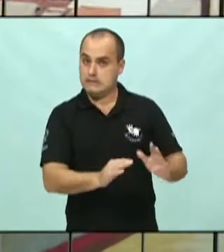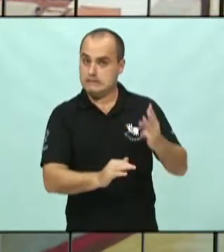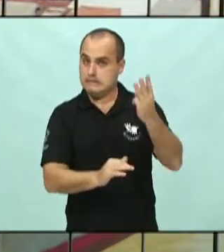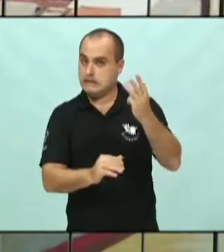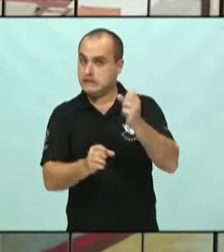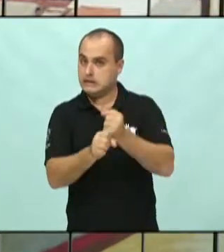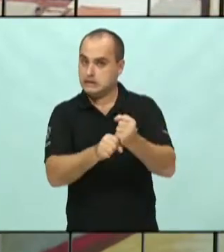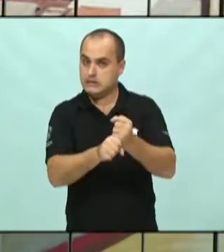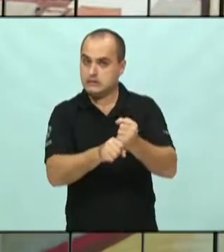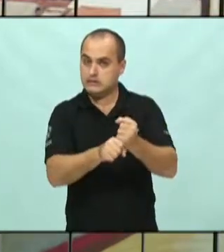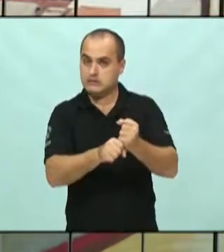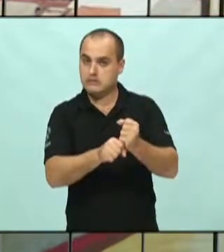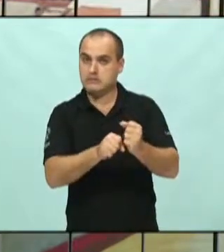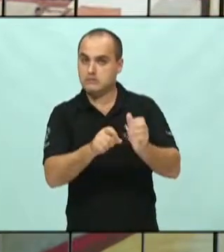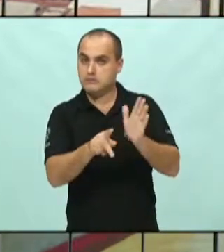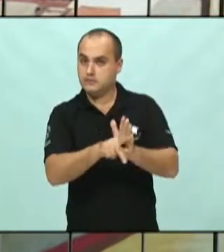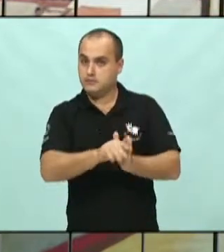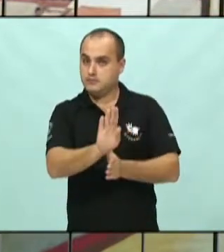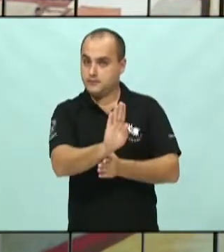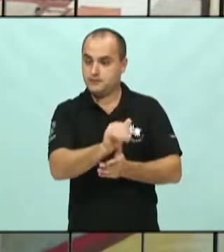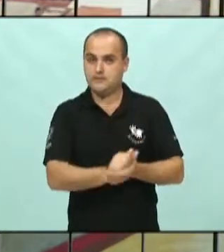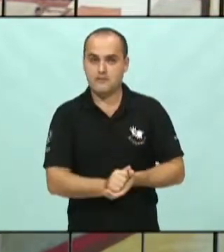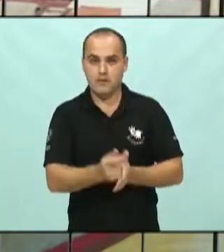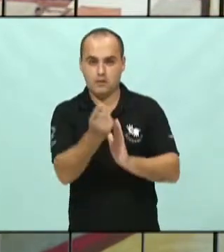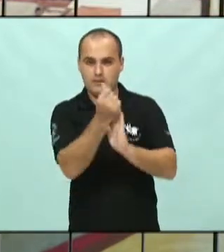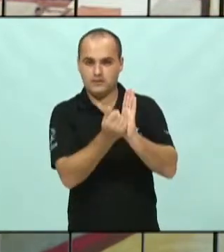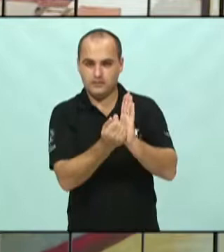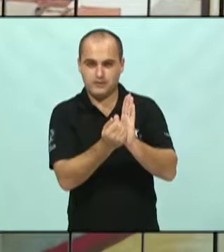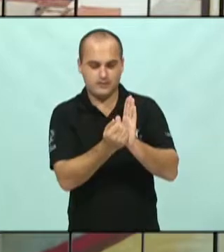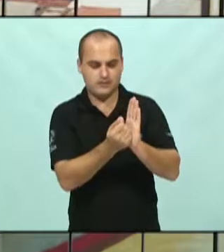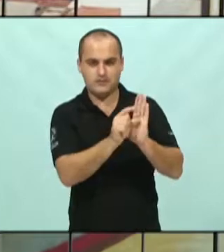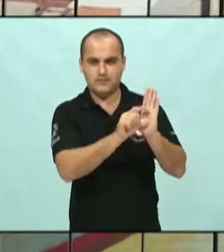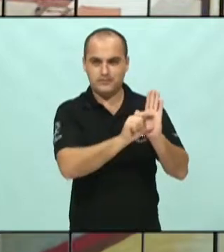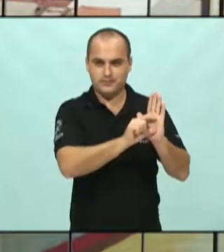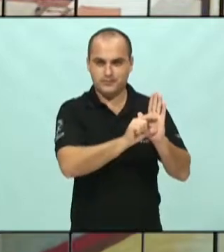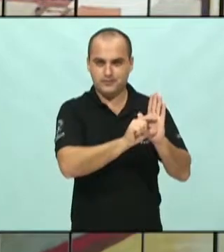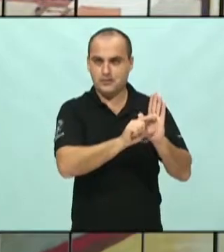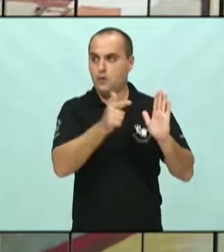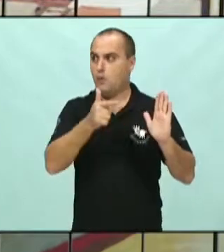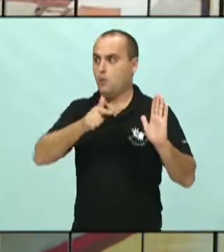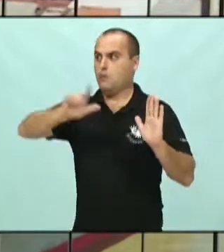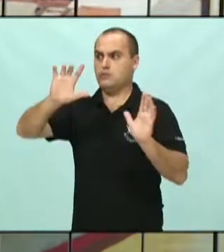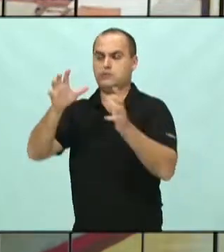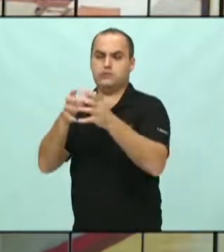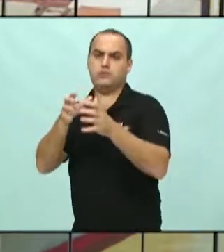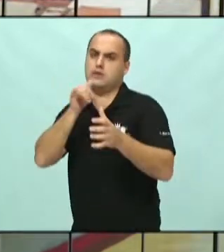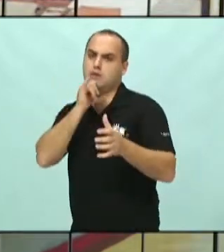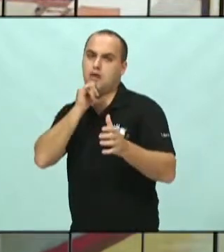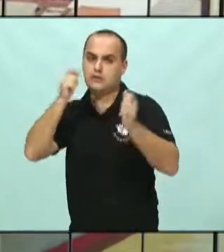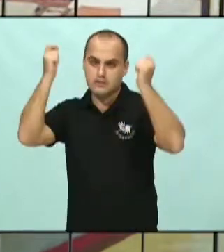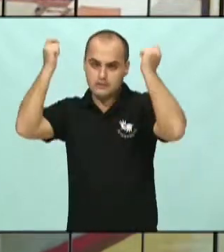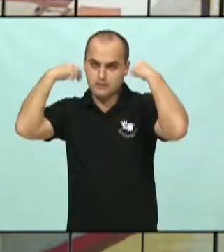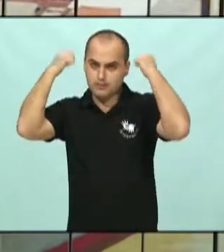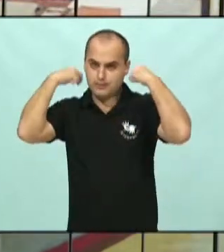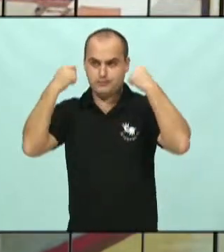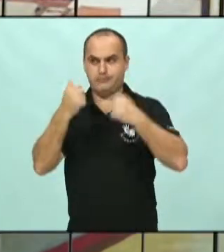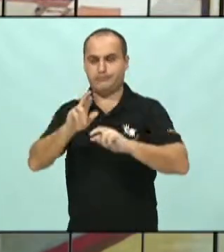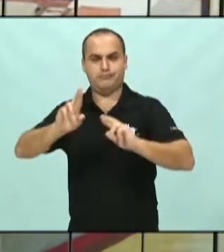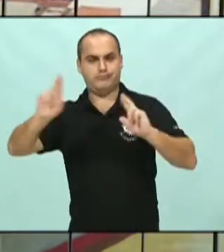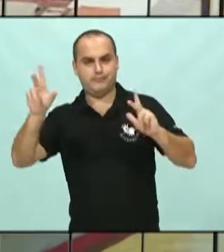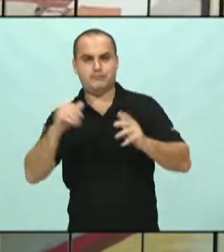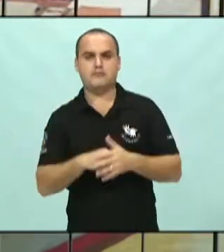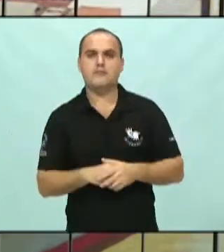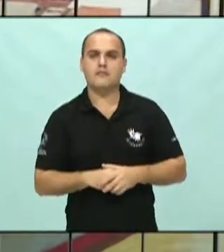né? O orçamento dele nem se compara com o de outros clubes, como a Chapecoense, por exemplo. Então, o Marcílio teve essa